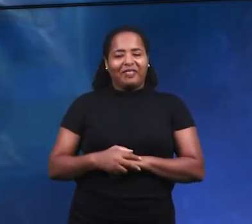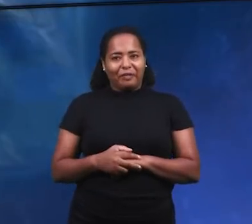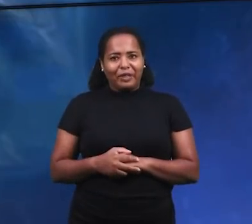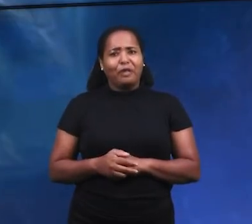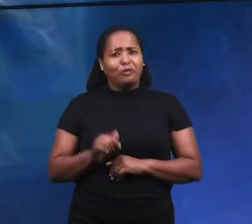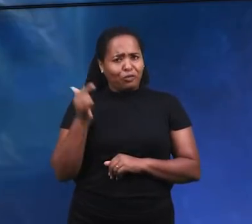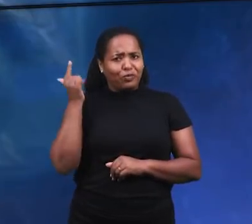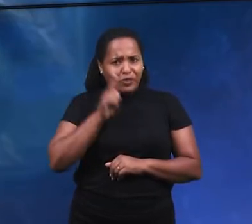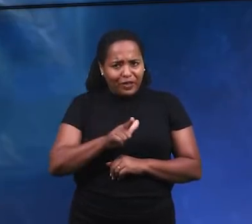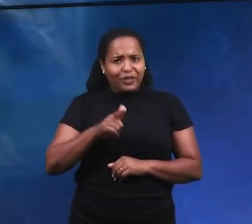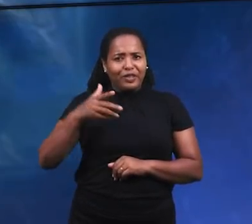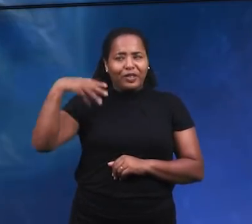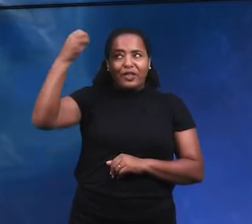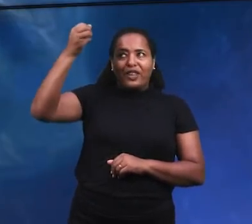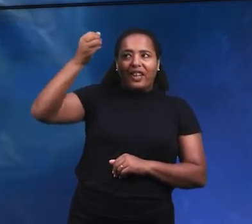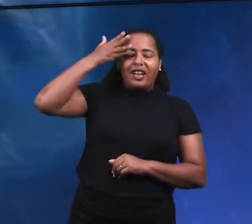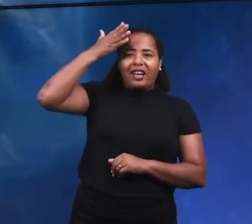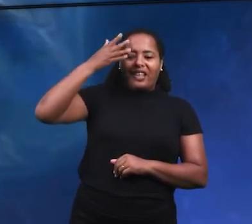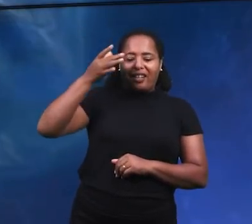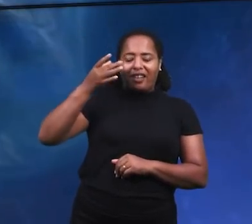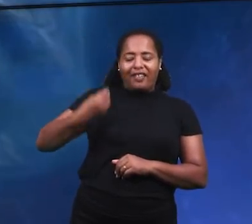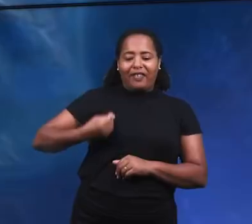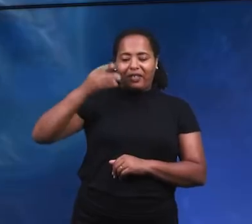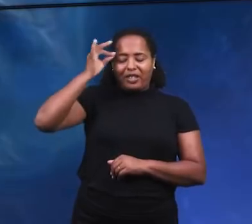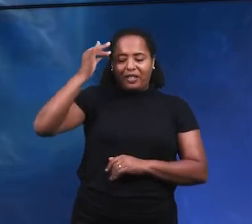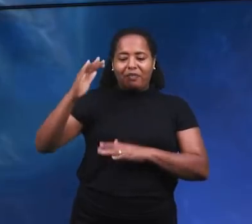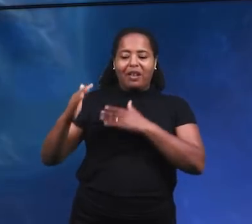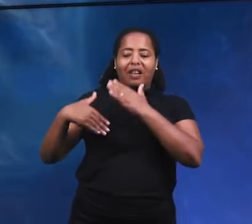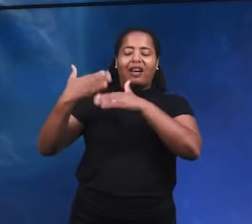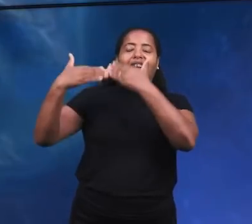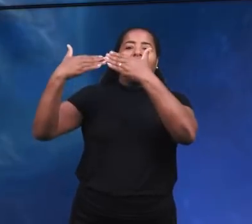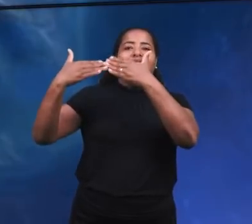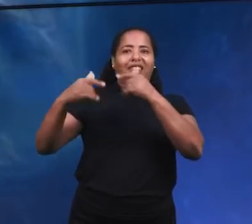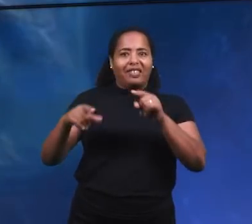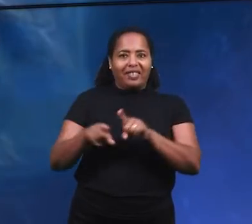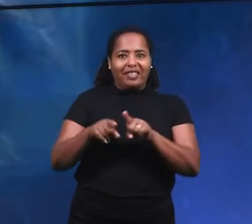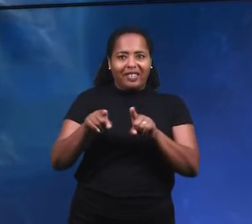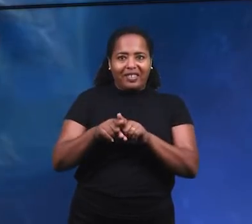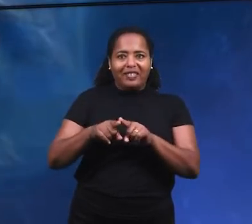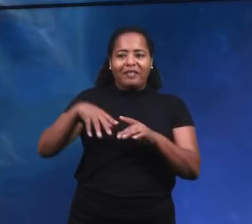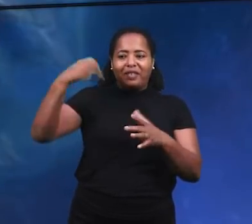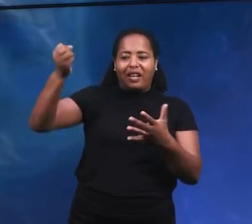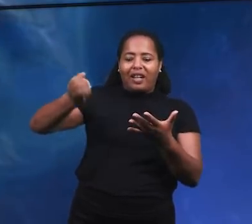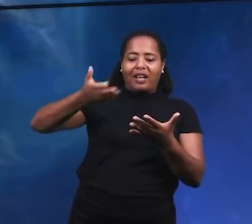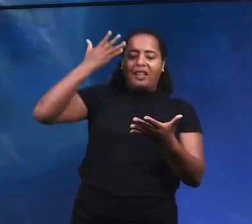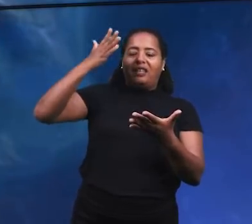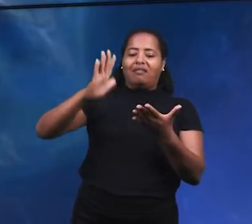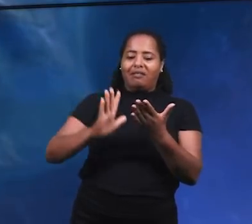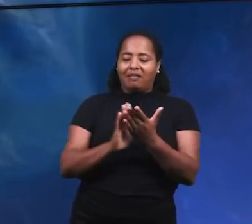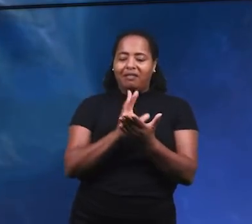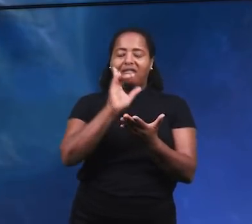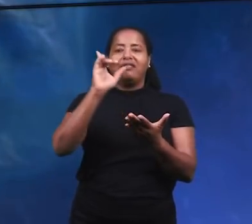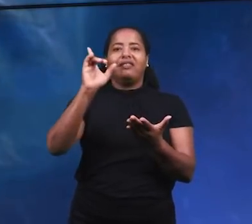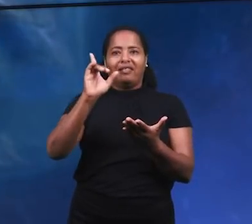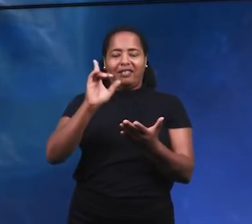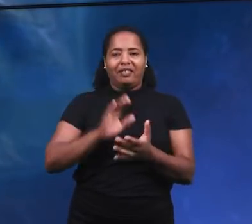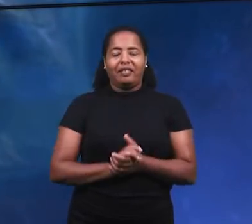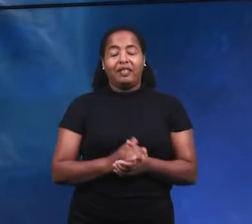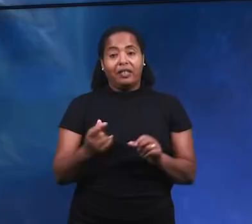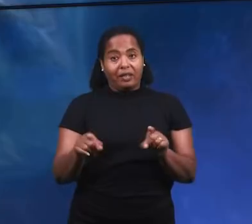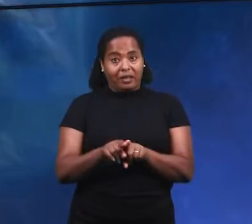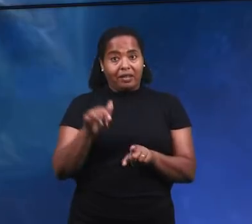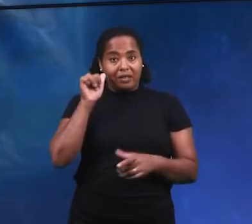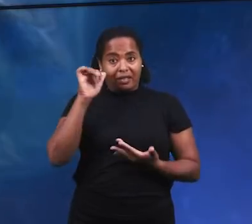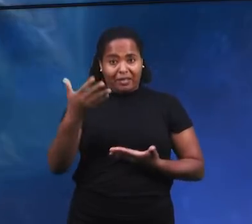da palavra. Que bênção! As irmãs estão alcançando revelações, estão crescendo na vida espiritual, né, e nas revelações da